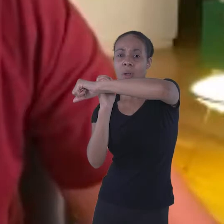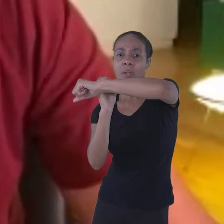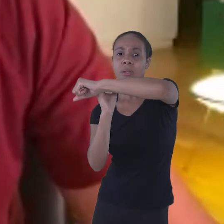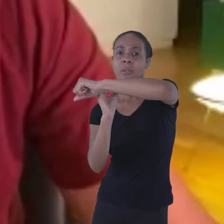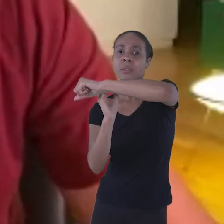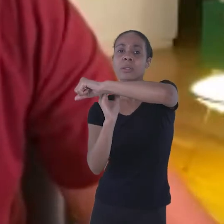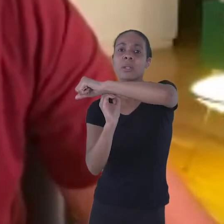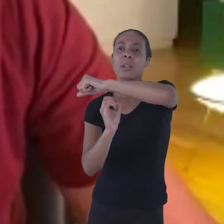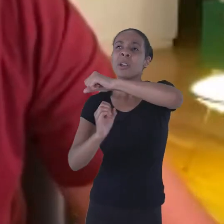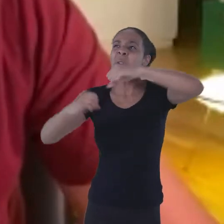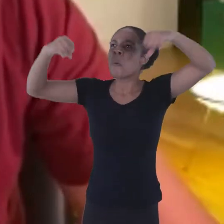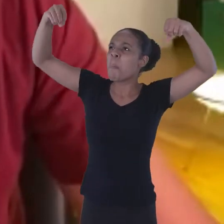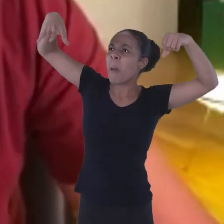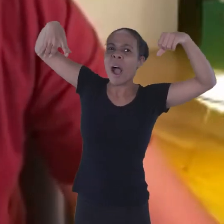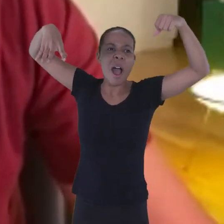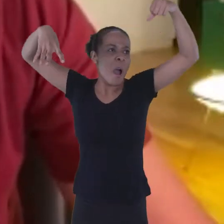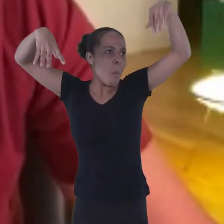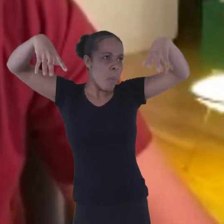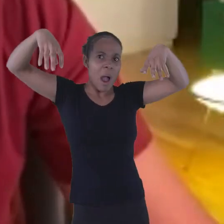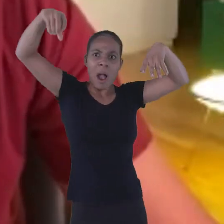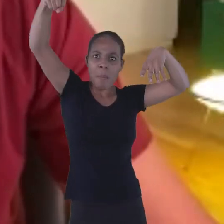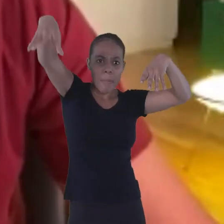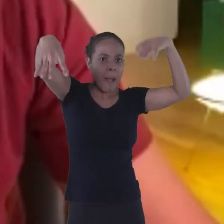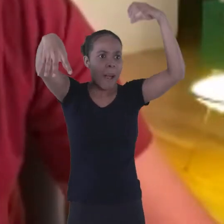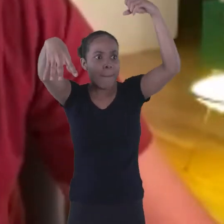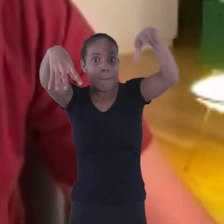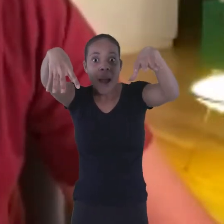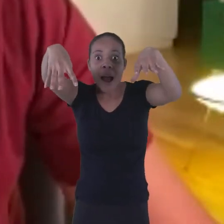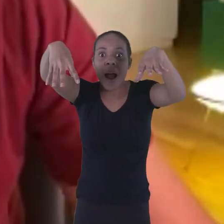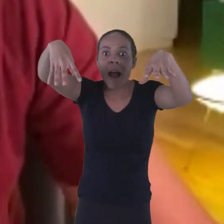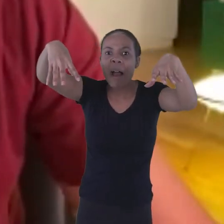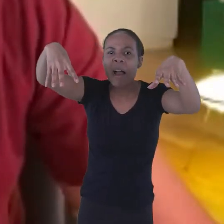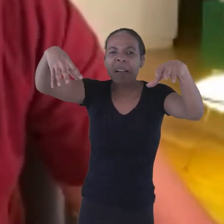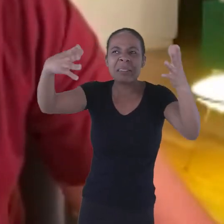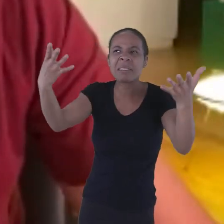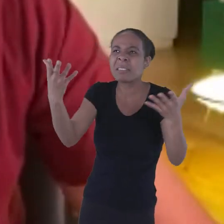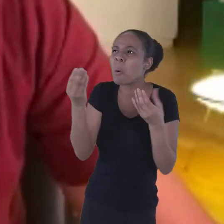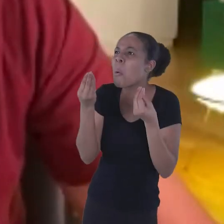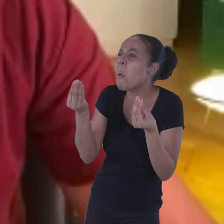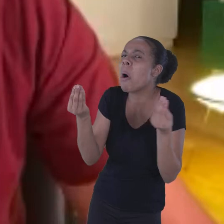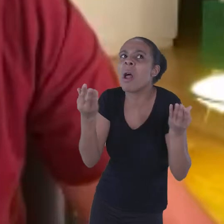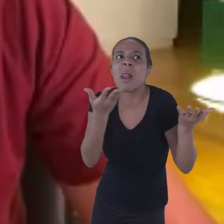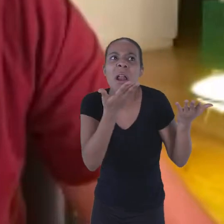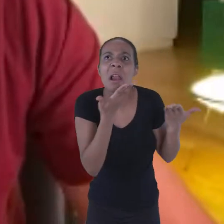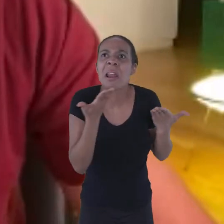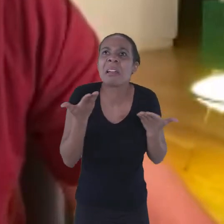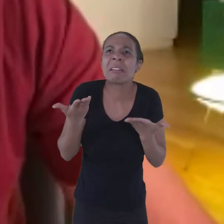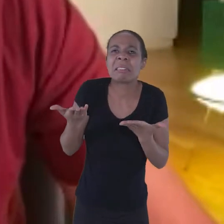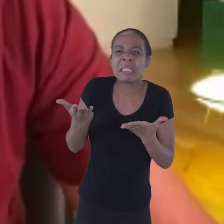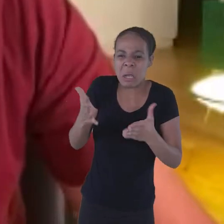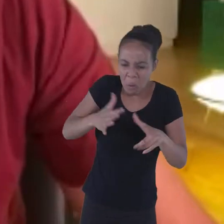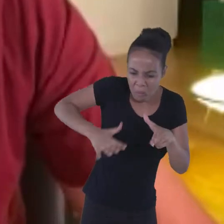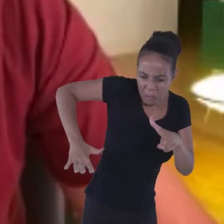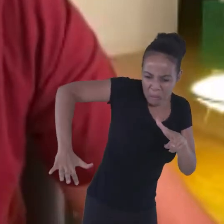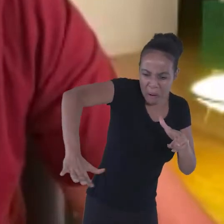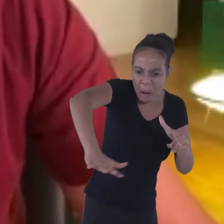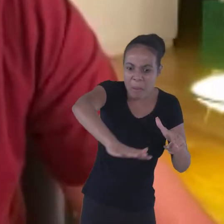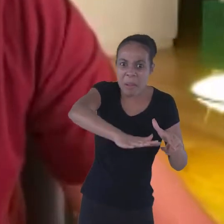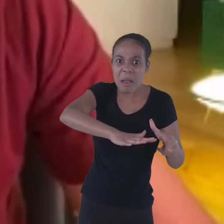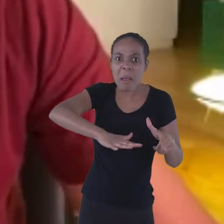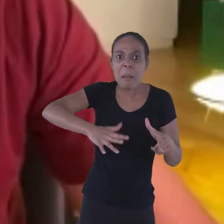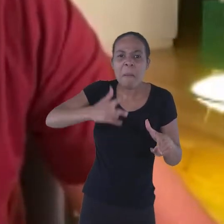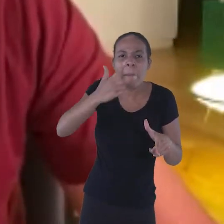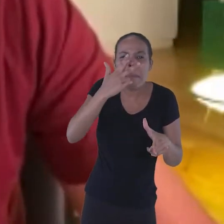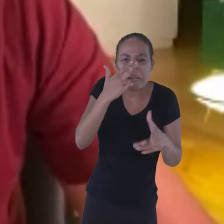Luzes lamparinadas, luzes toscas, transformando ainda mais aquele pátio em um cenário